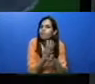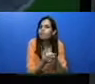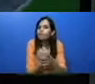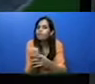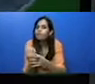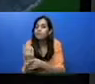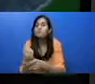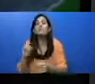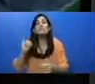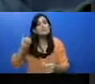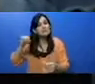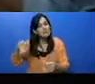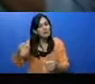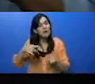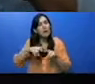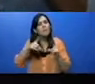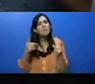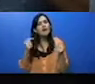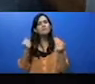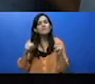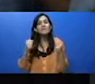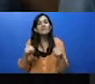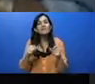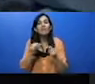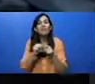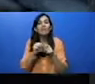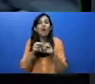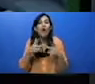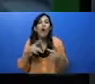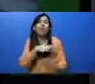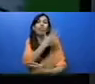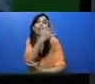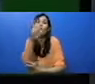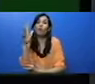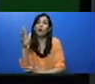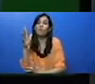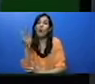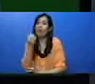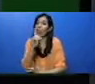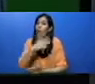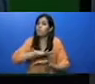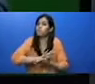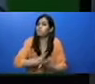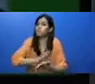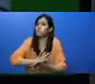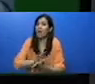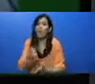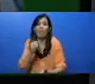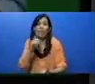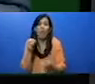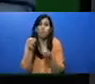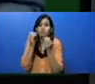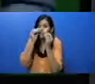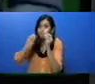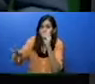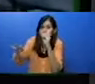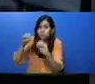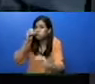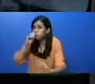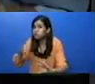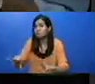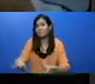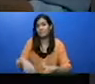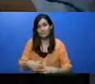os recursos da natureza sem destruir e sem desperdiçar. É o uso consciente,